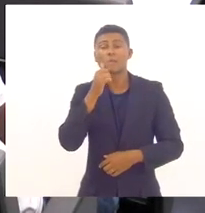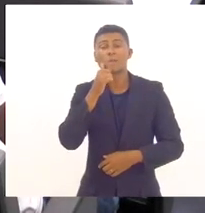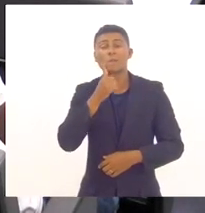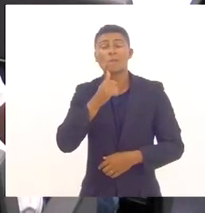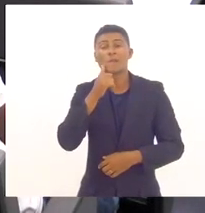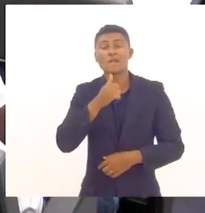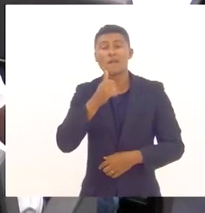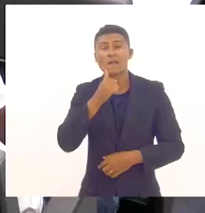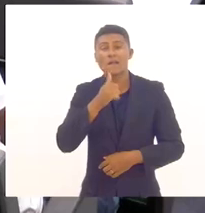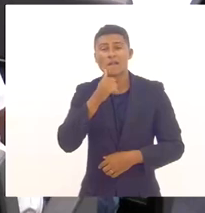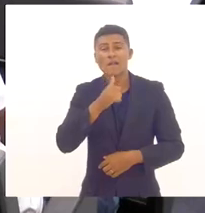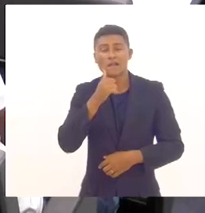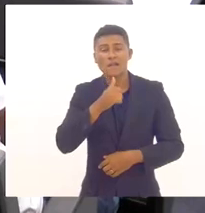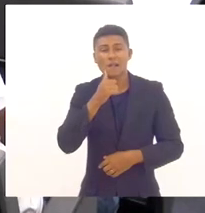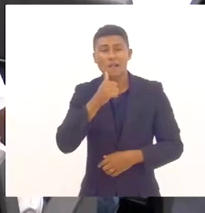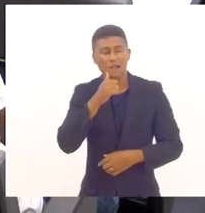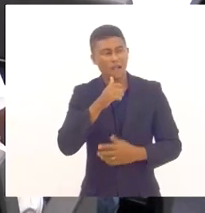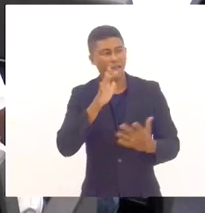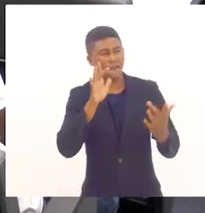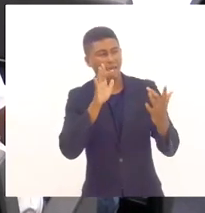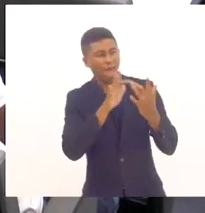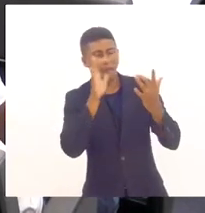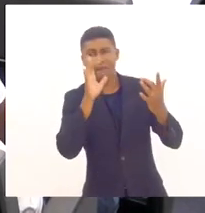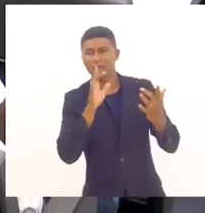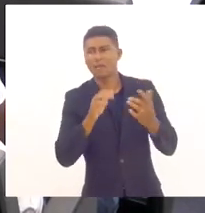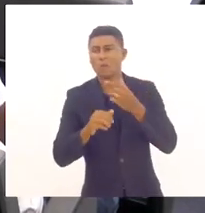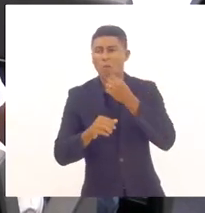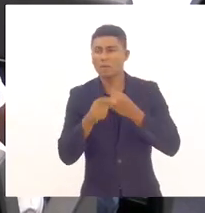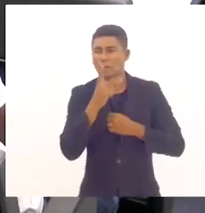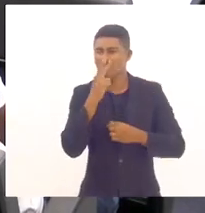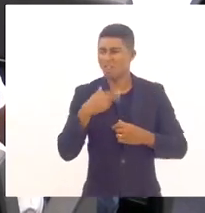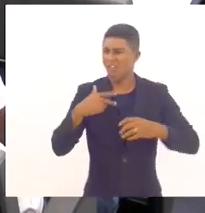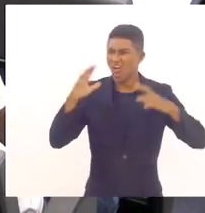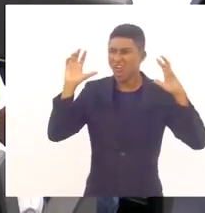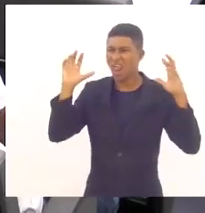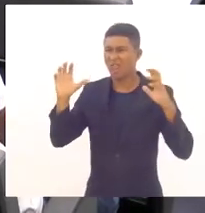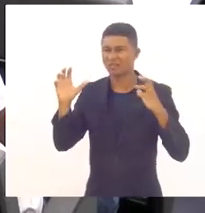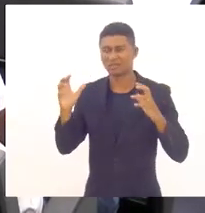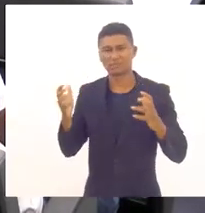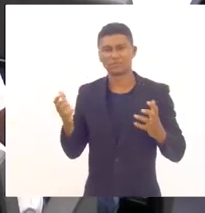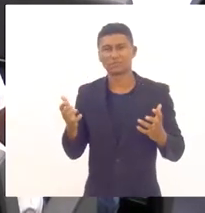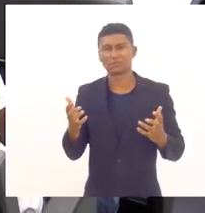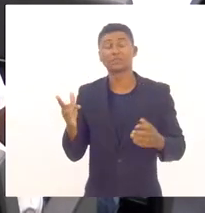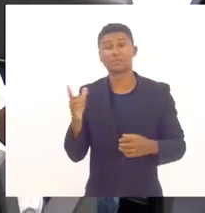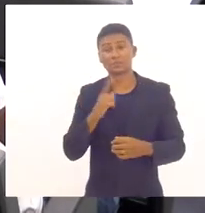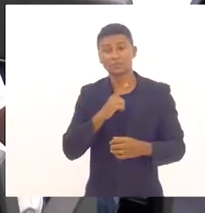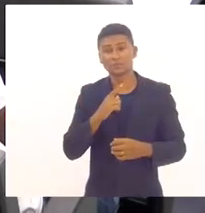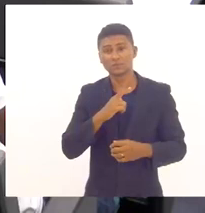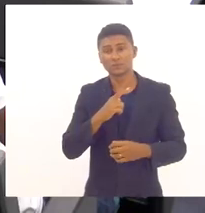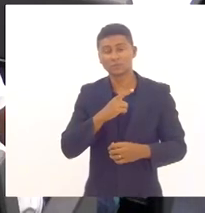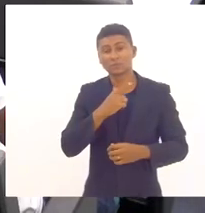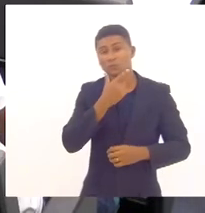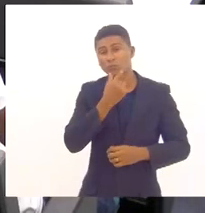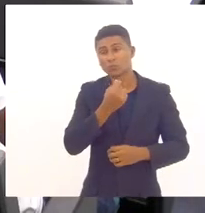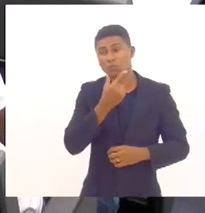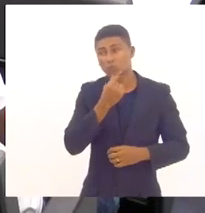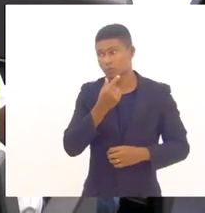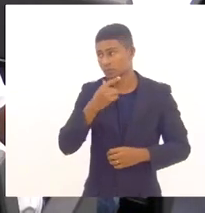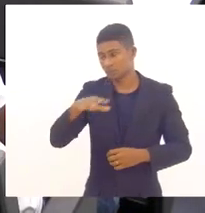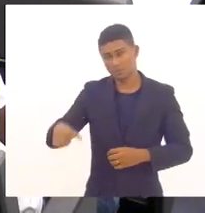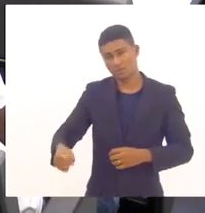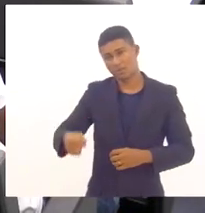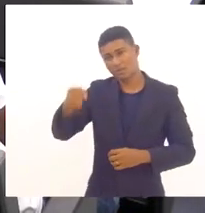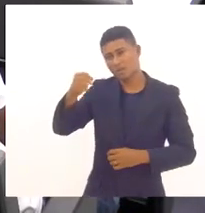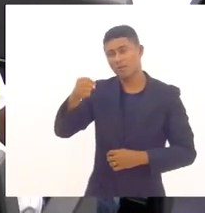que se transforma num monstro. Recentemente, tivemos um cidadão segurando uma criança pelos cabelos dentro da